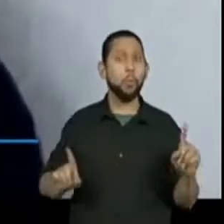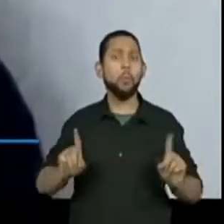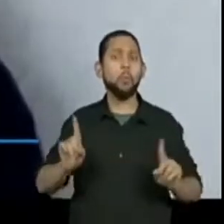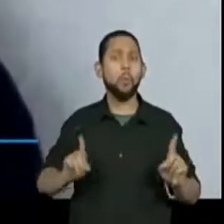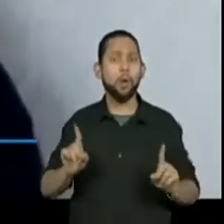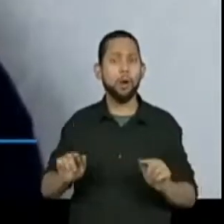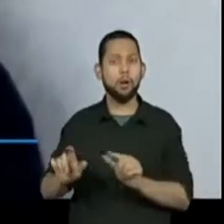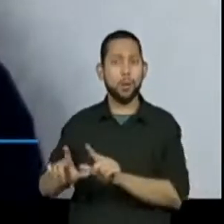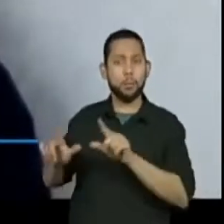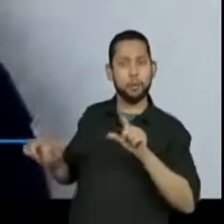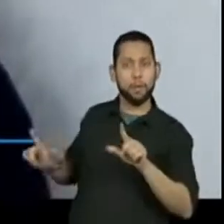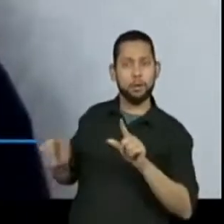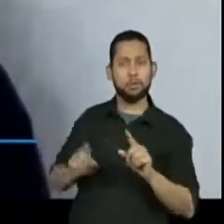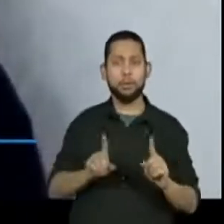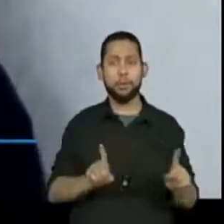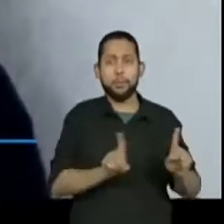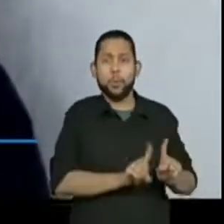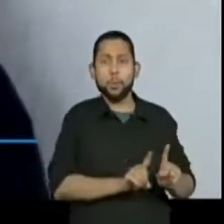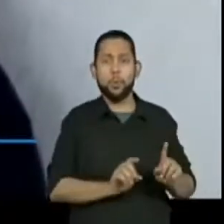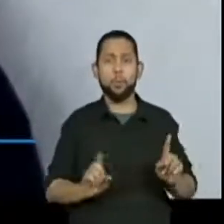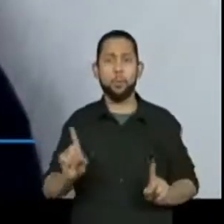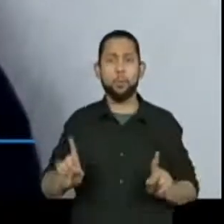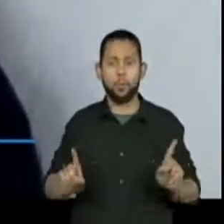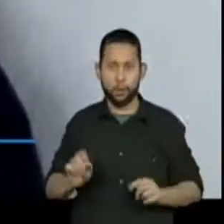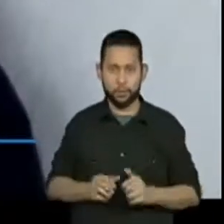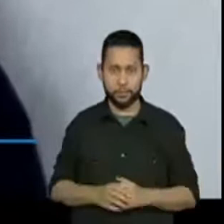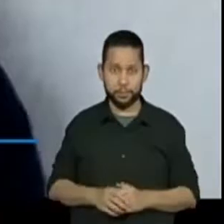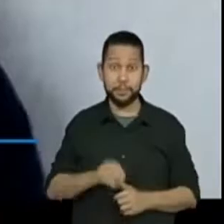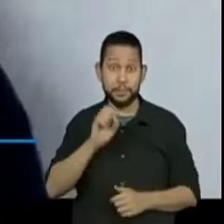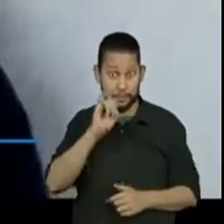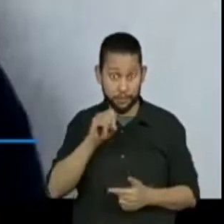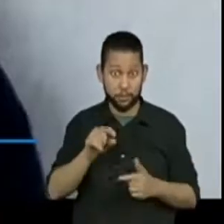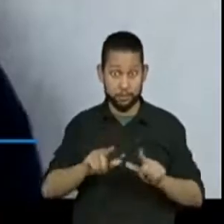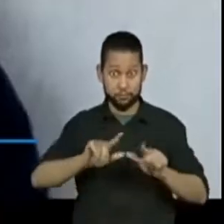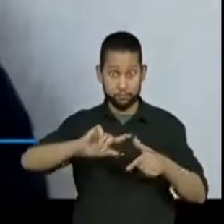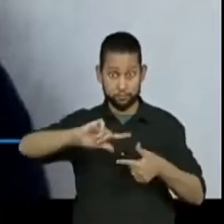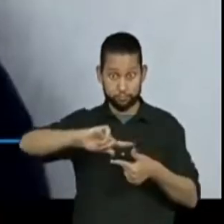Quanto menos metros a escala representar,